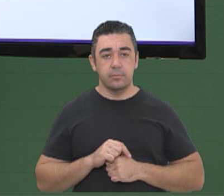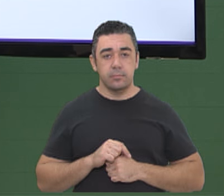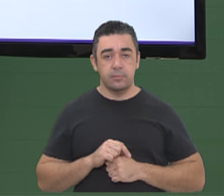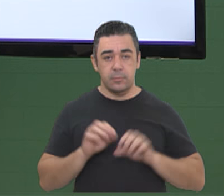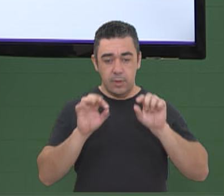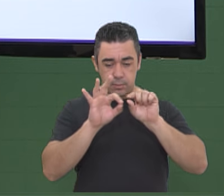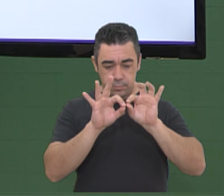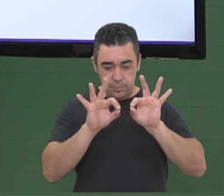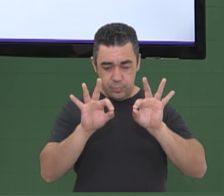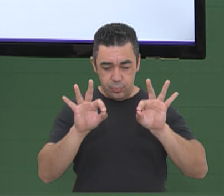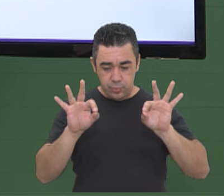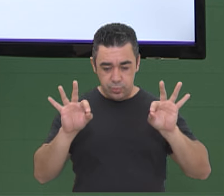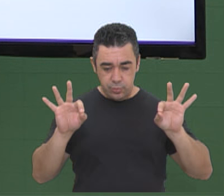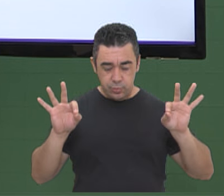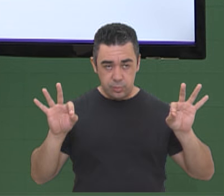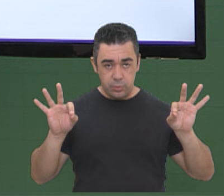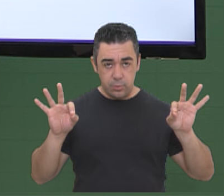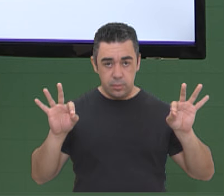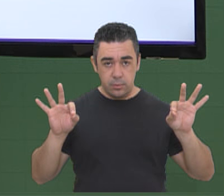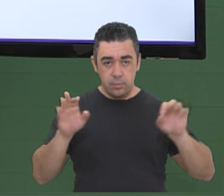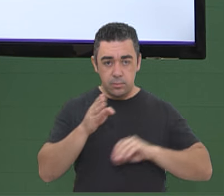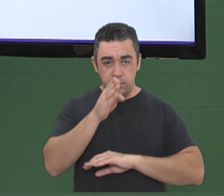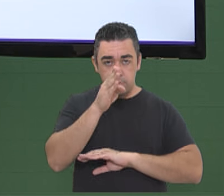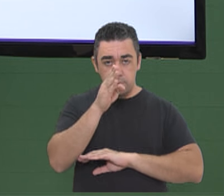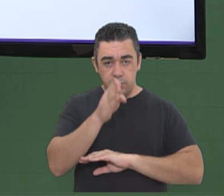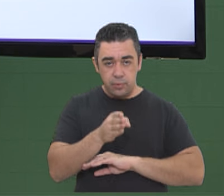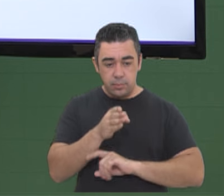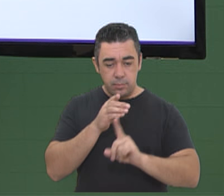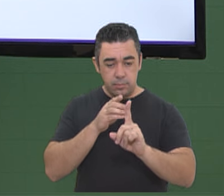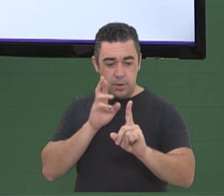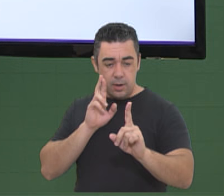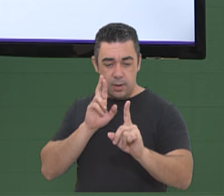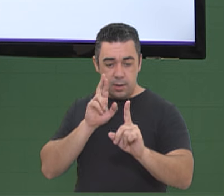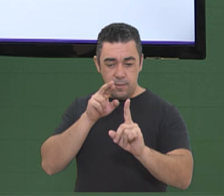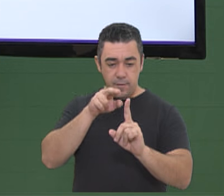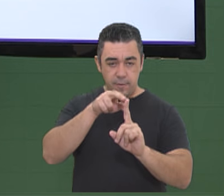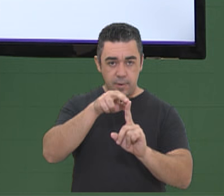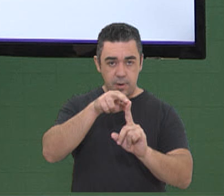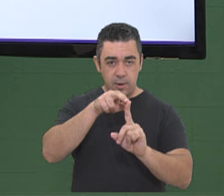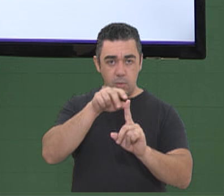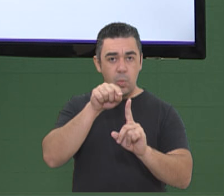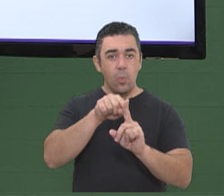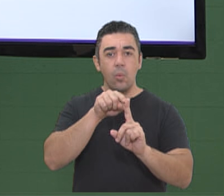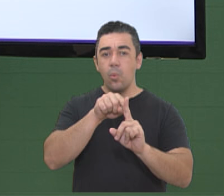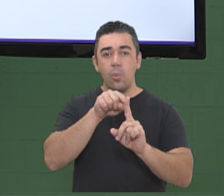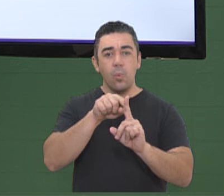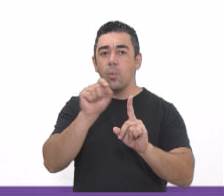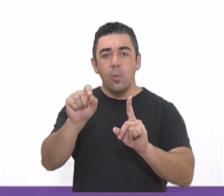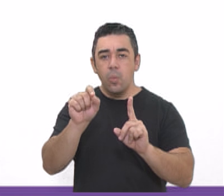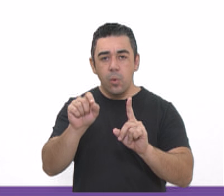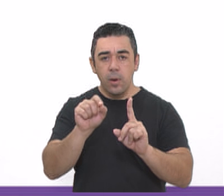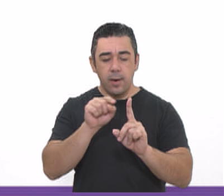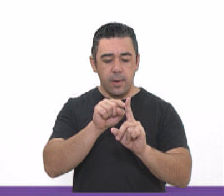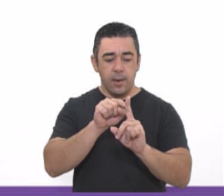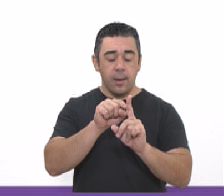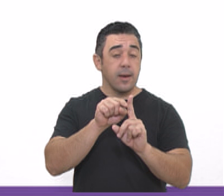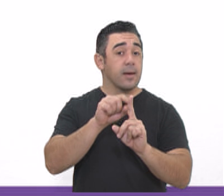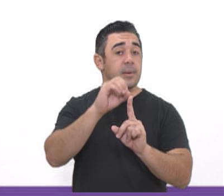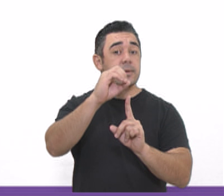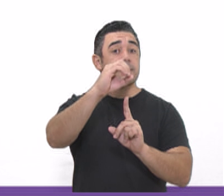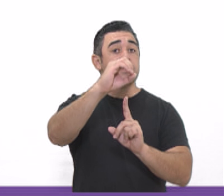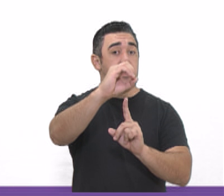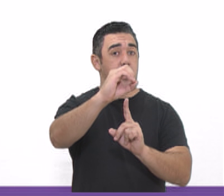fez o traço, vocês vão colocar um referencial. Esse referencial a gente vai pôr como